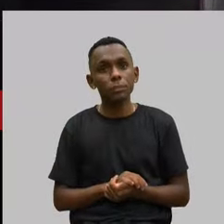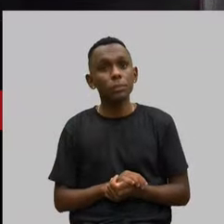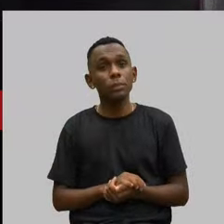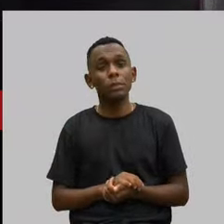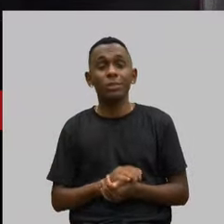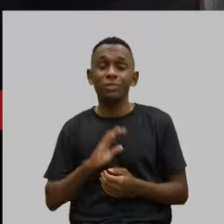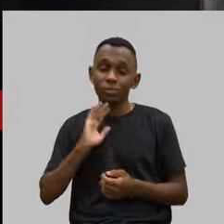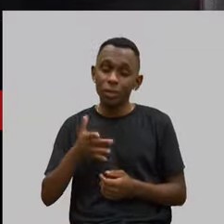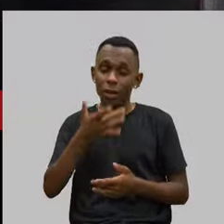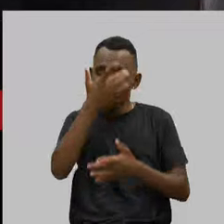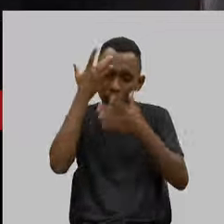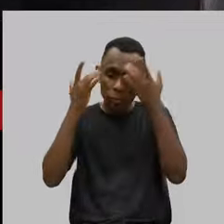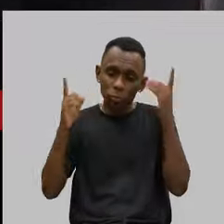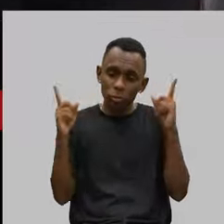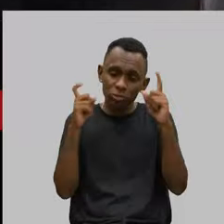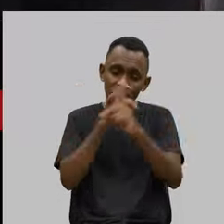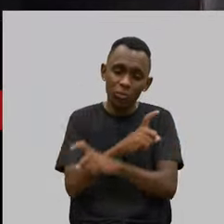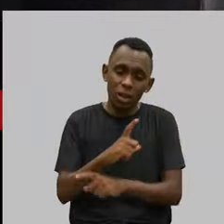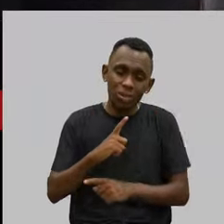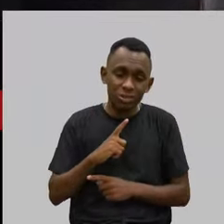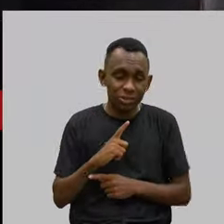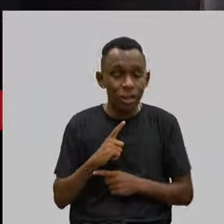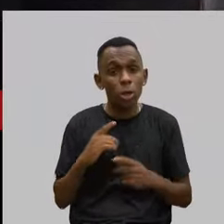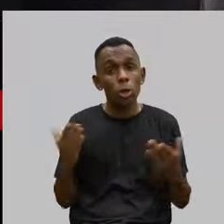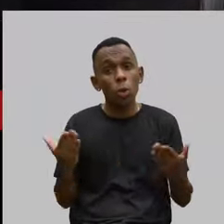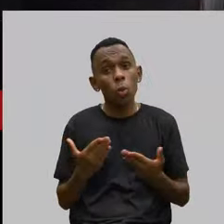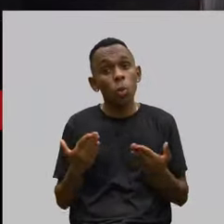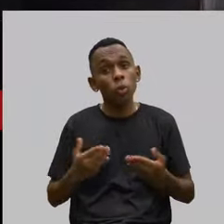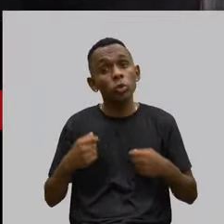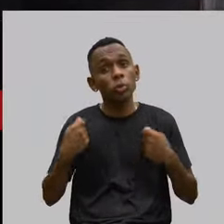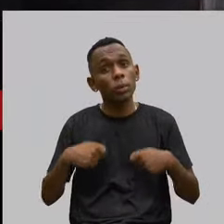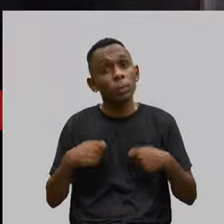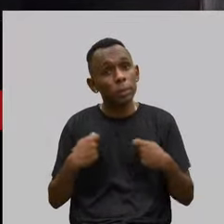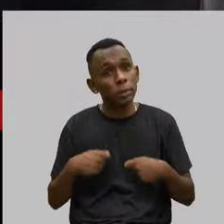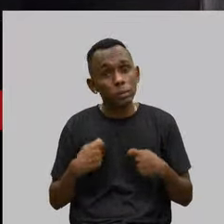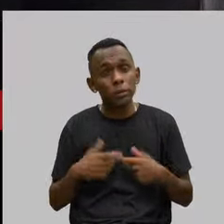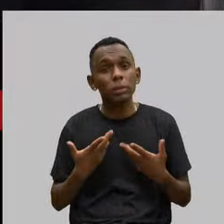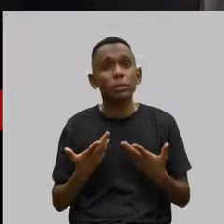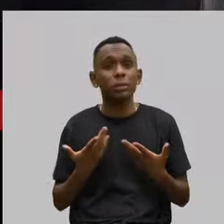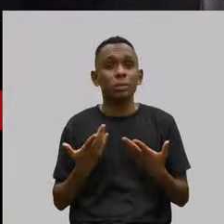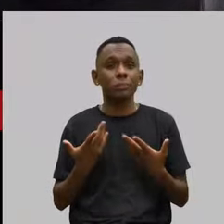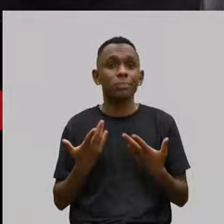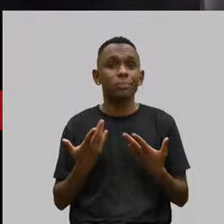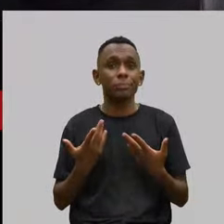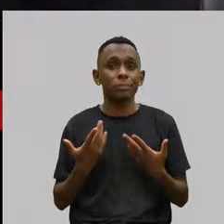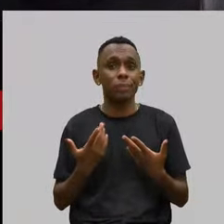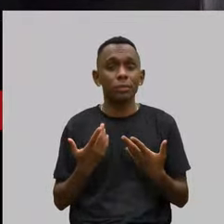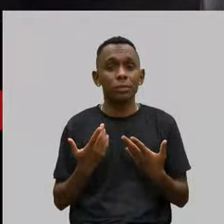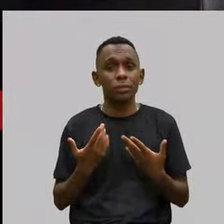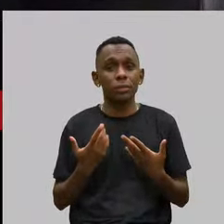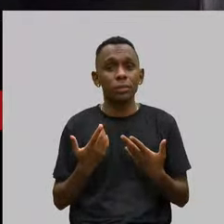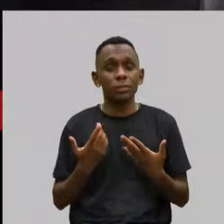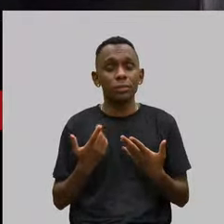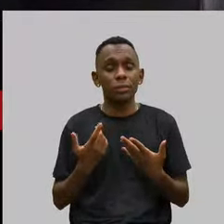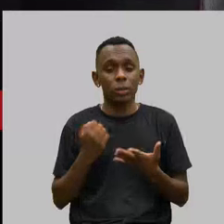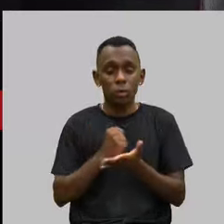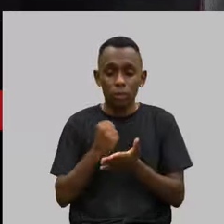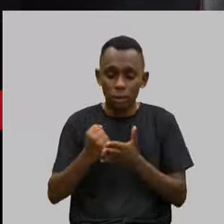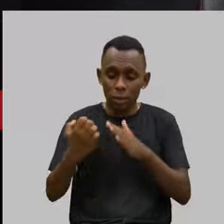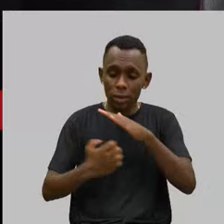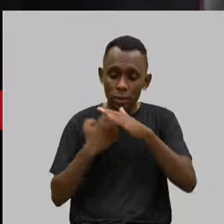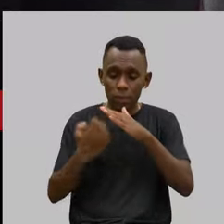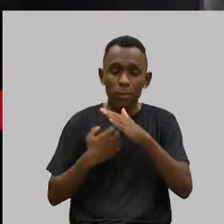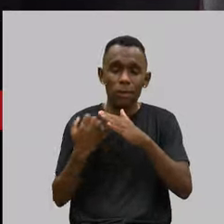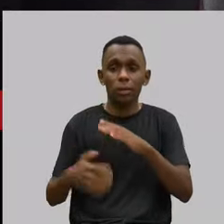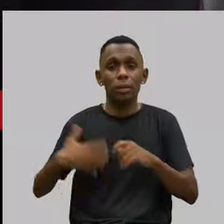dificuldades tá E hoje tem que ficar merc de empresas particulares explorando